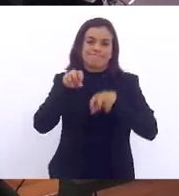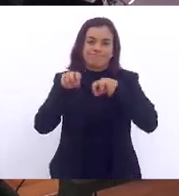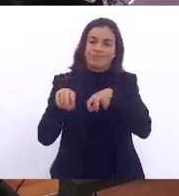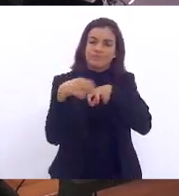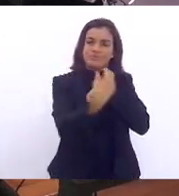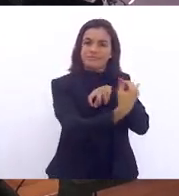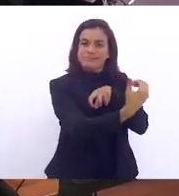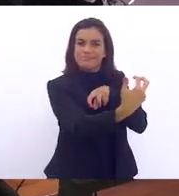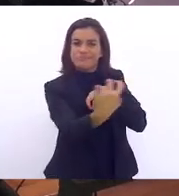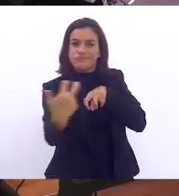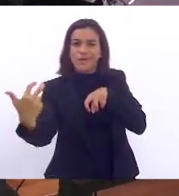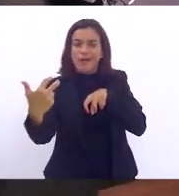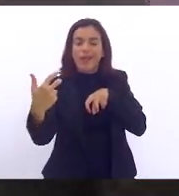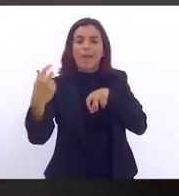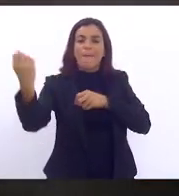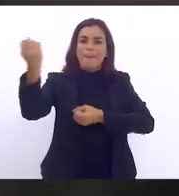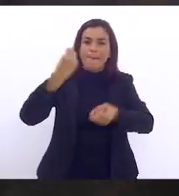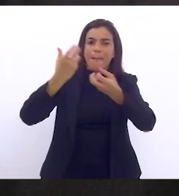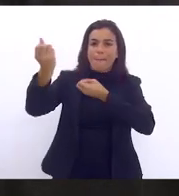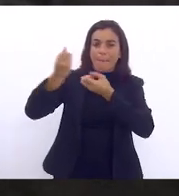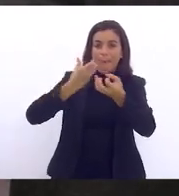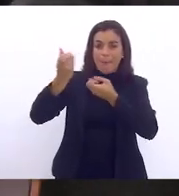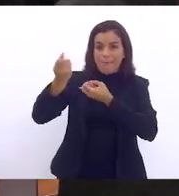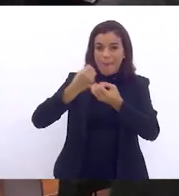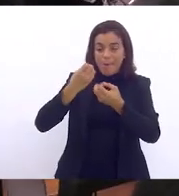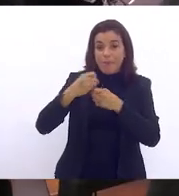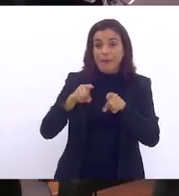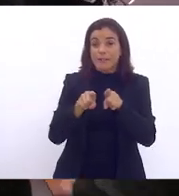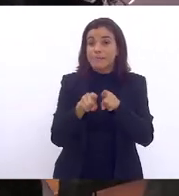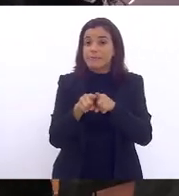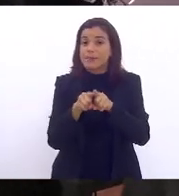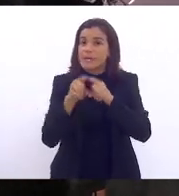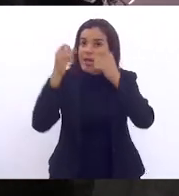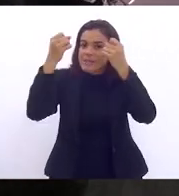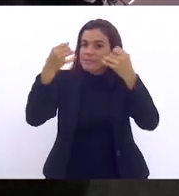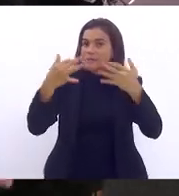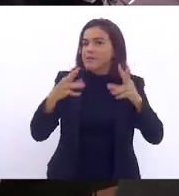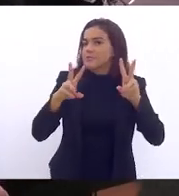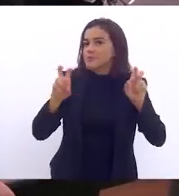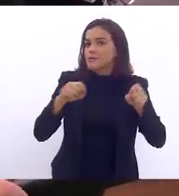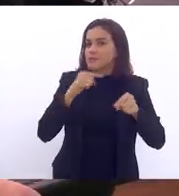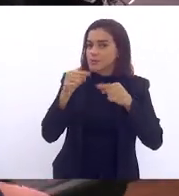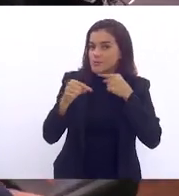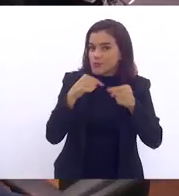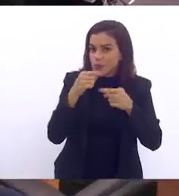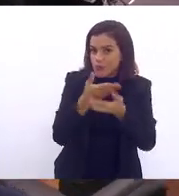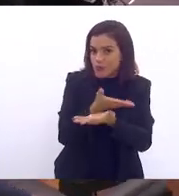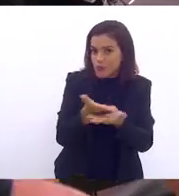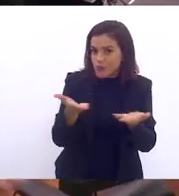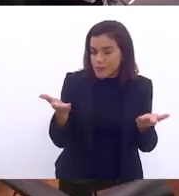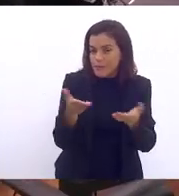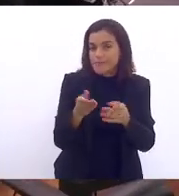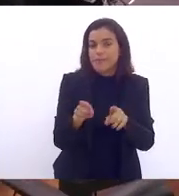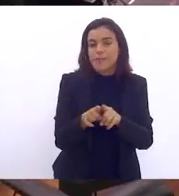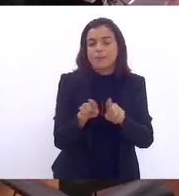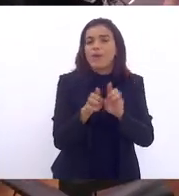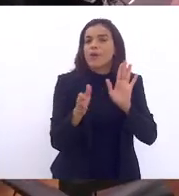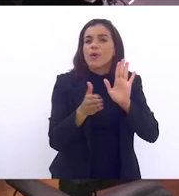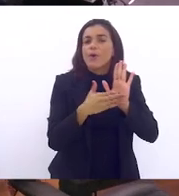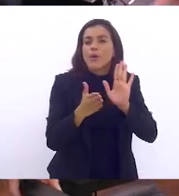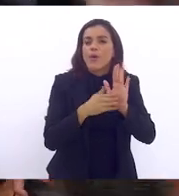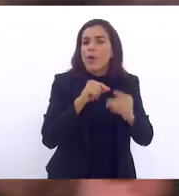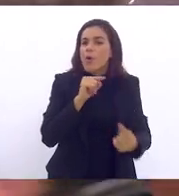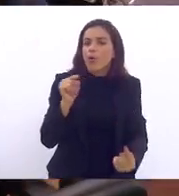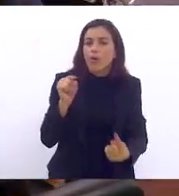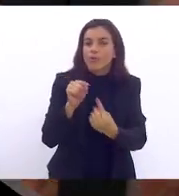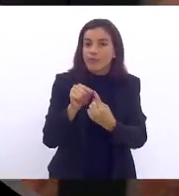missão aqui hoje é além de esclarecer as dúvidas pertinentes de todos aqui envolvidos a nossa O Nosso propósito aqui hoje é muito mais